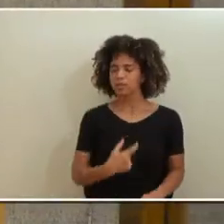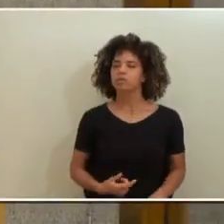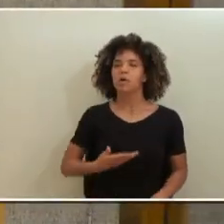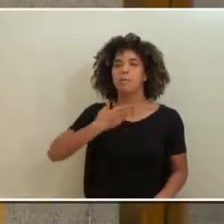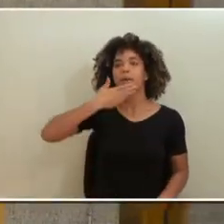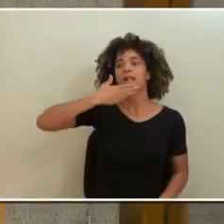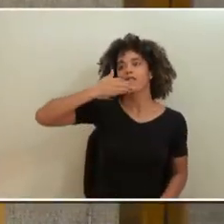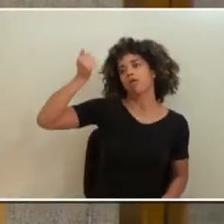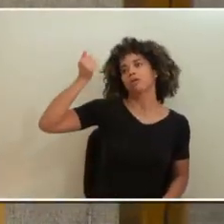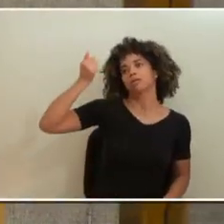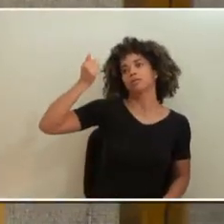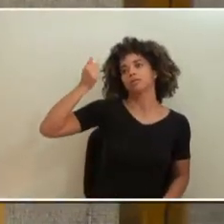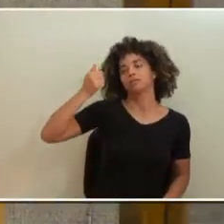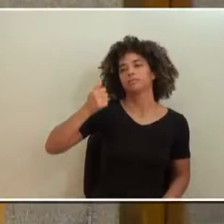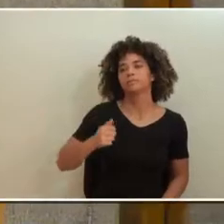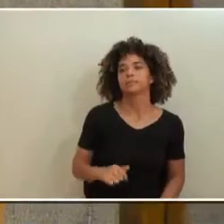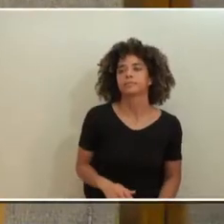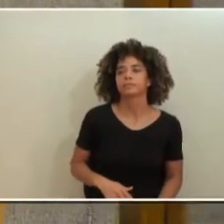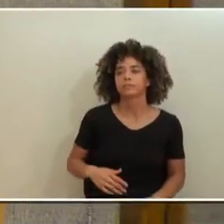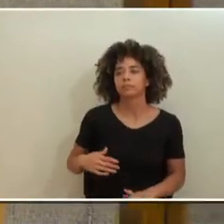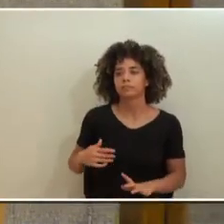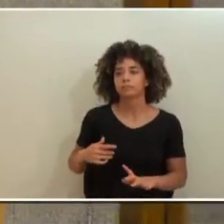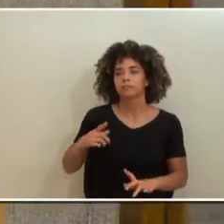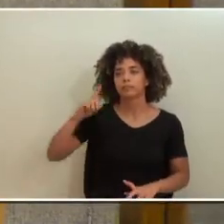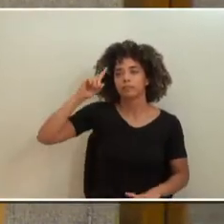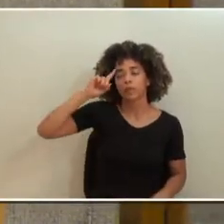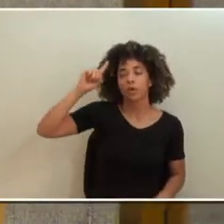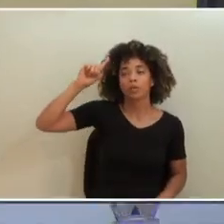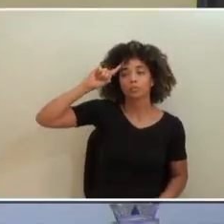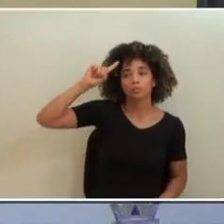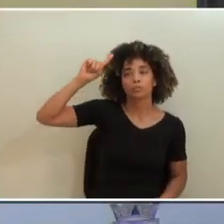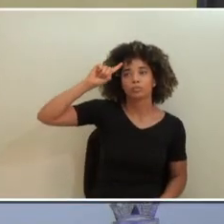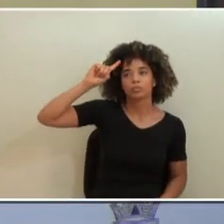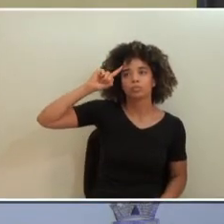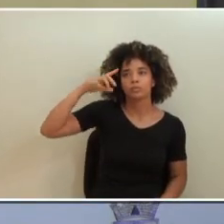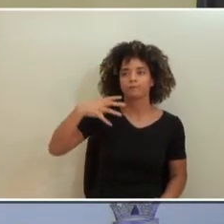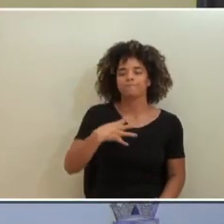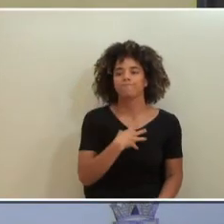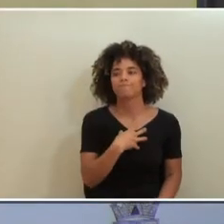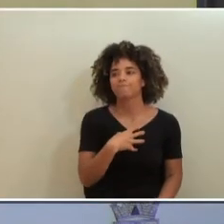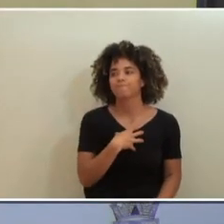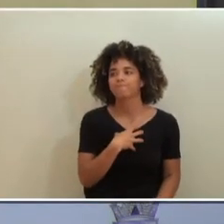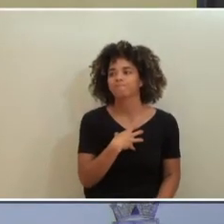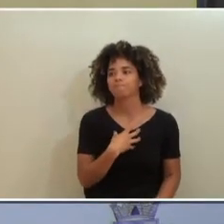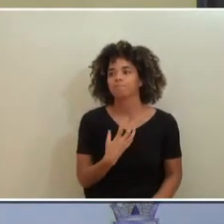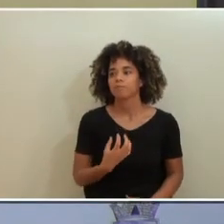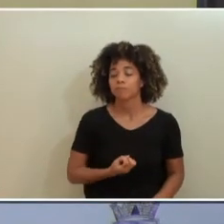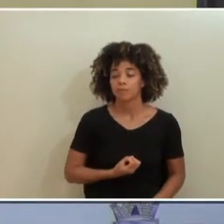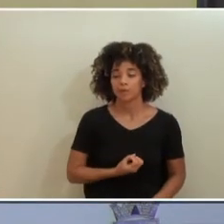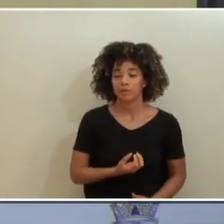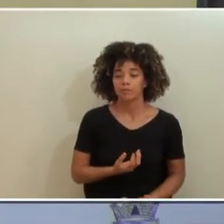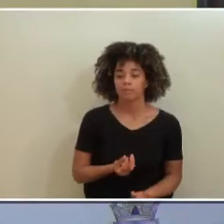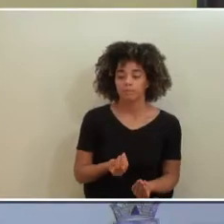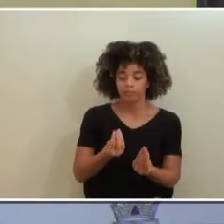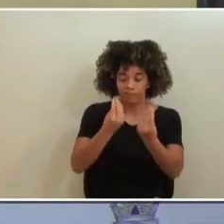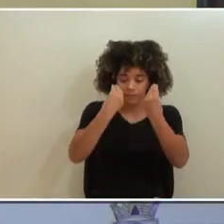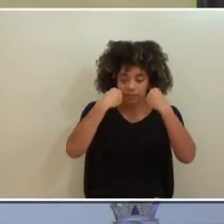que nos deixa cheios de emoção e de agradecimento.